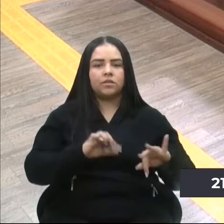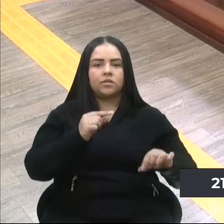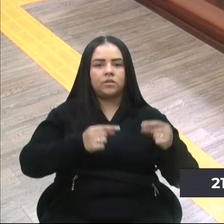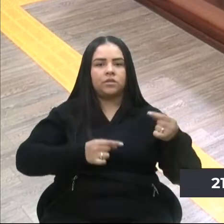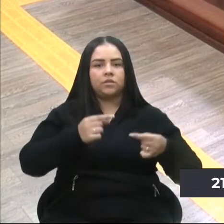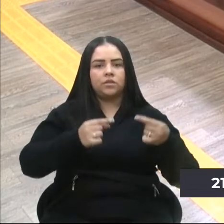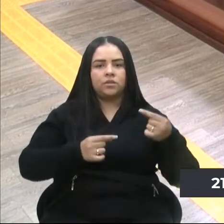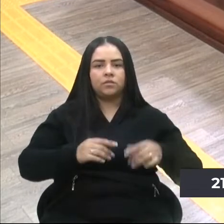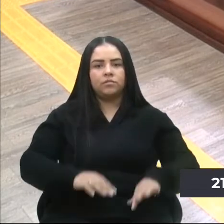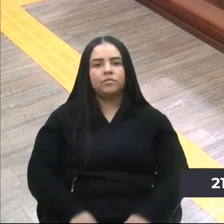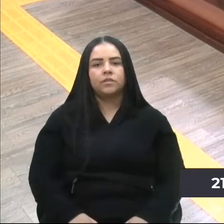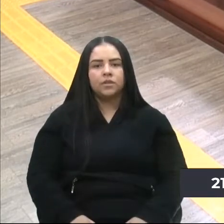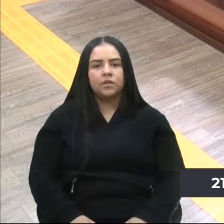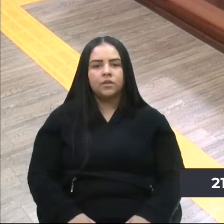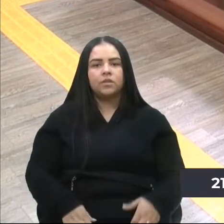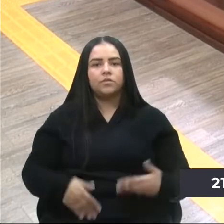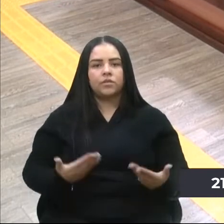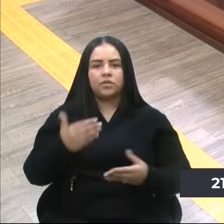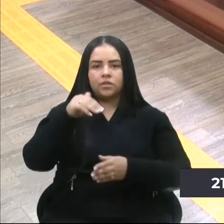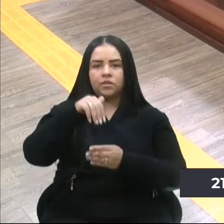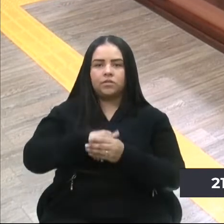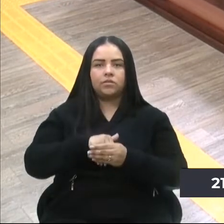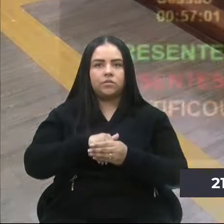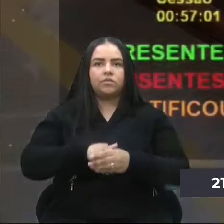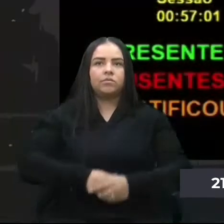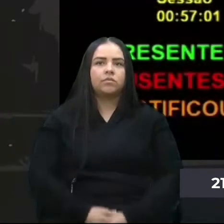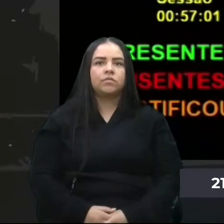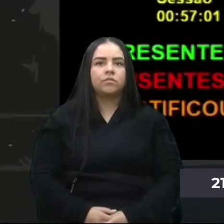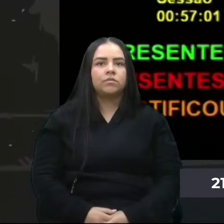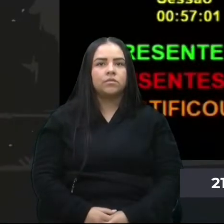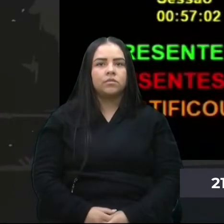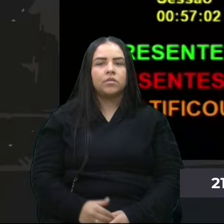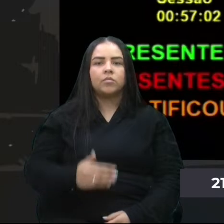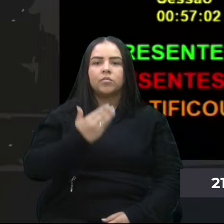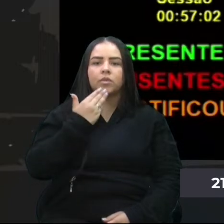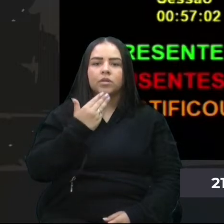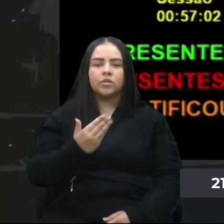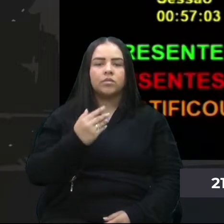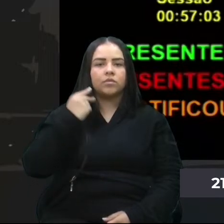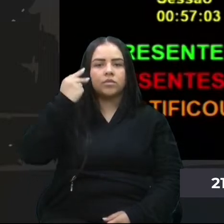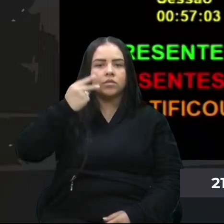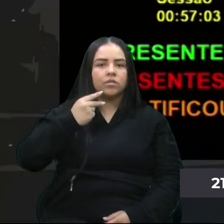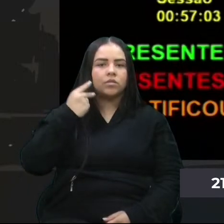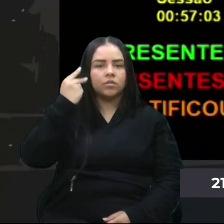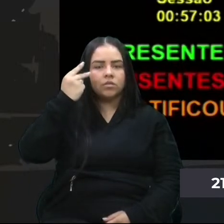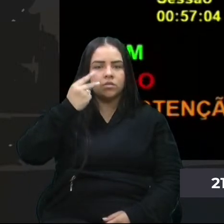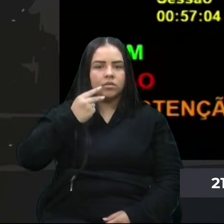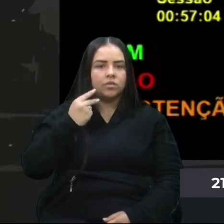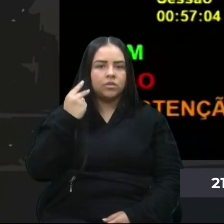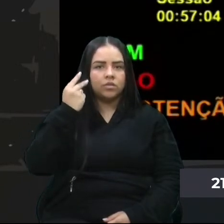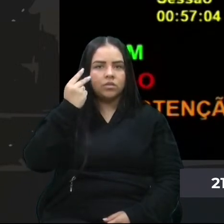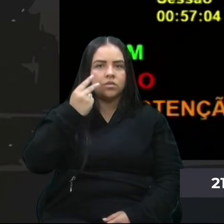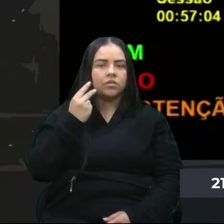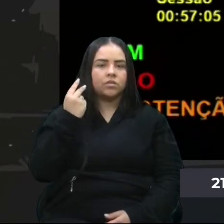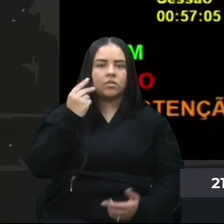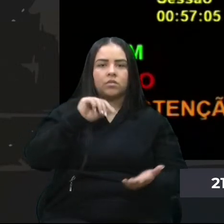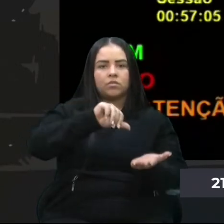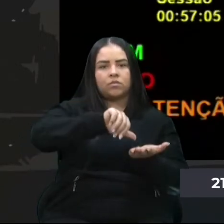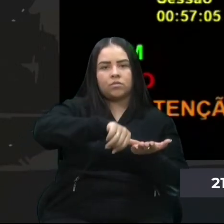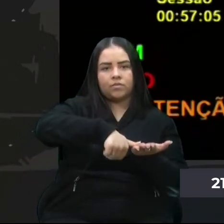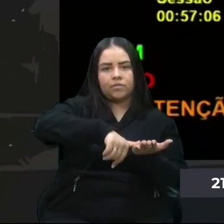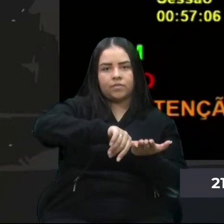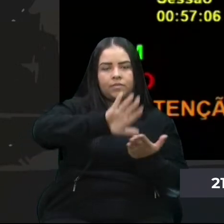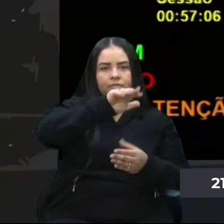Encerrada a discussão, em votação. Solicito às vereadoras e vereadores que registrem